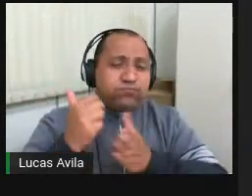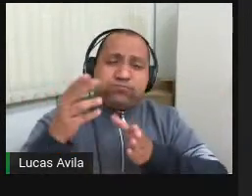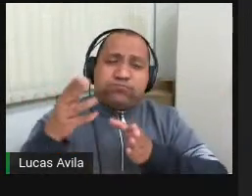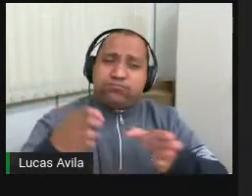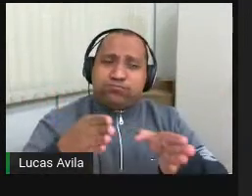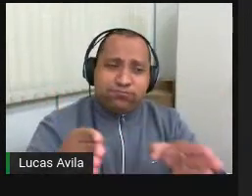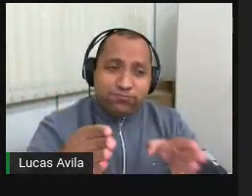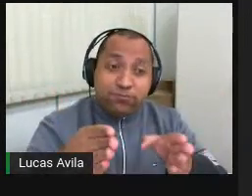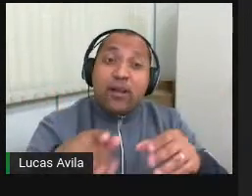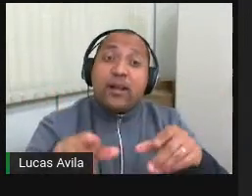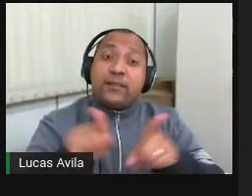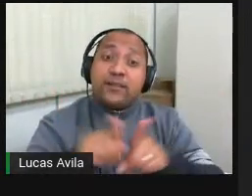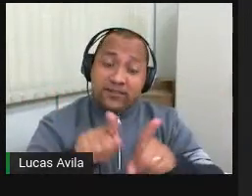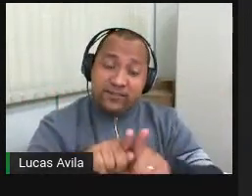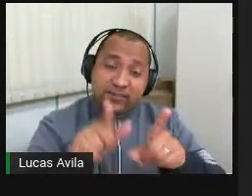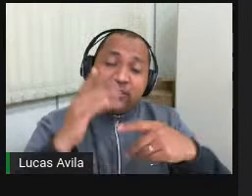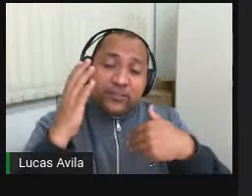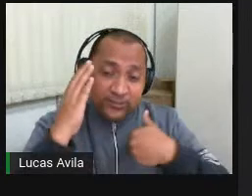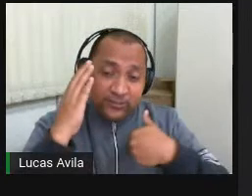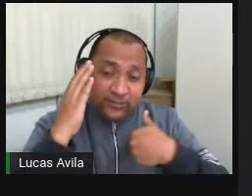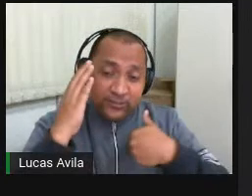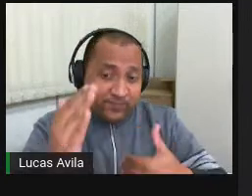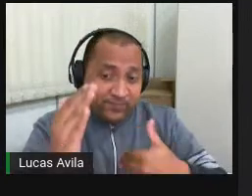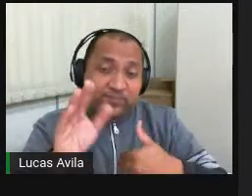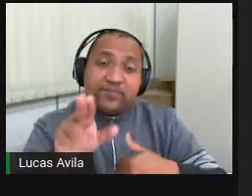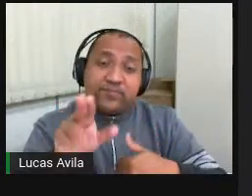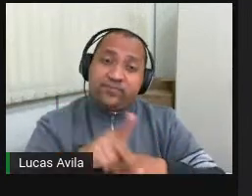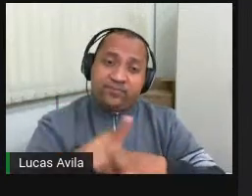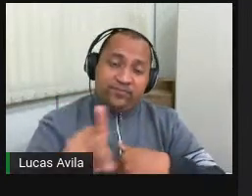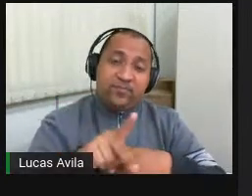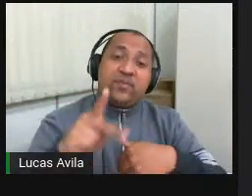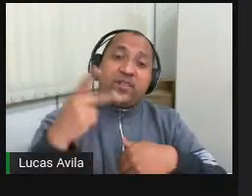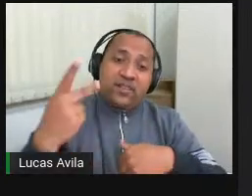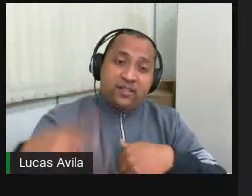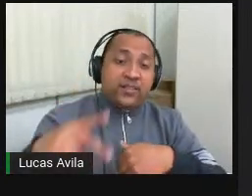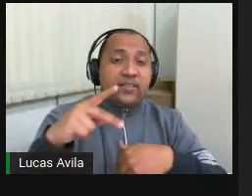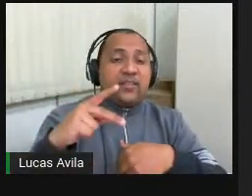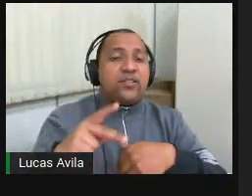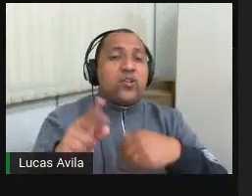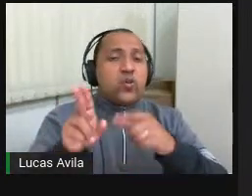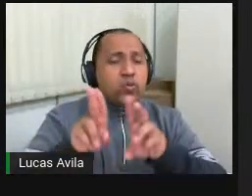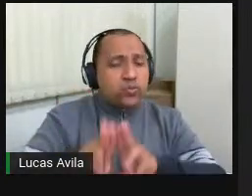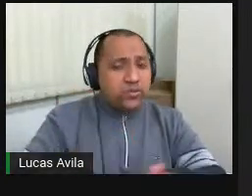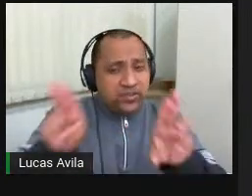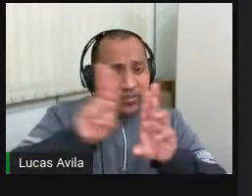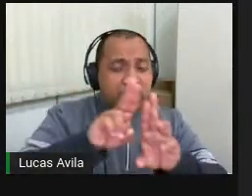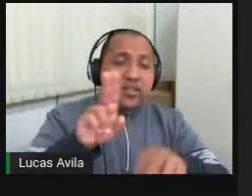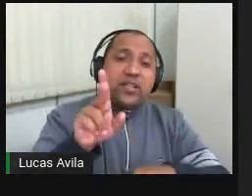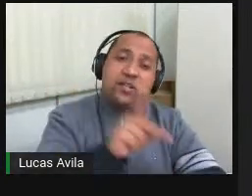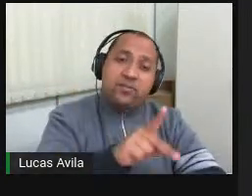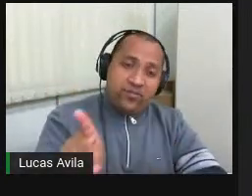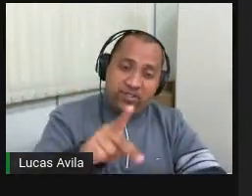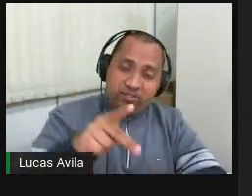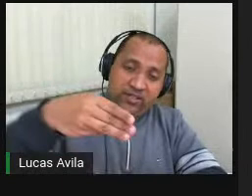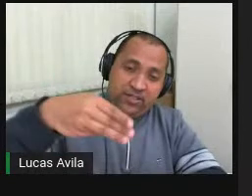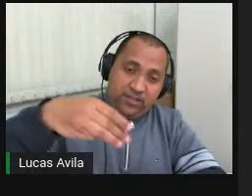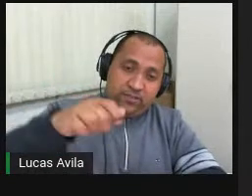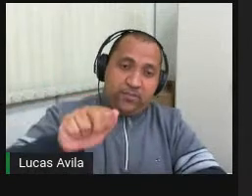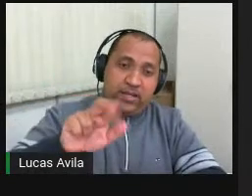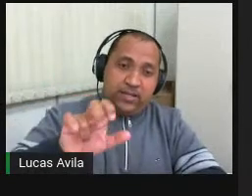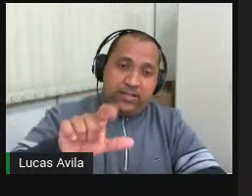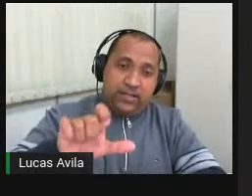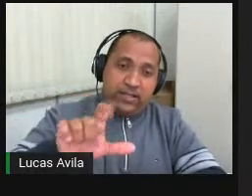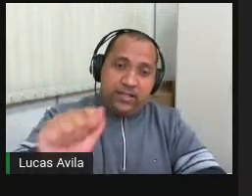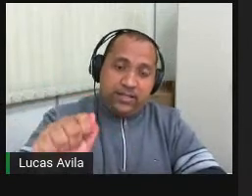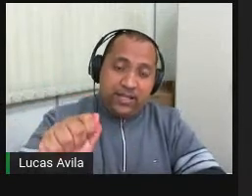também agradeço aos professores da universidade, principalmente a professora Marcela, a professora Camila,